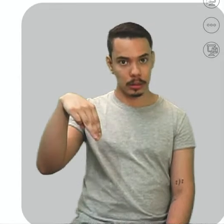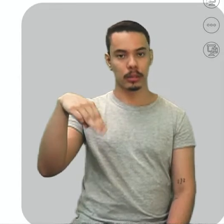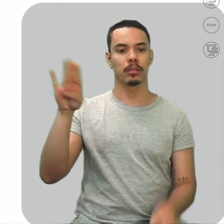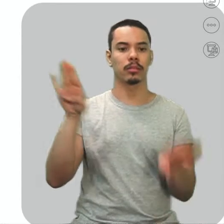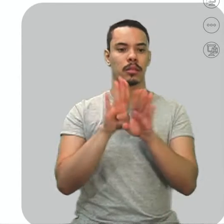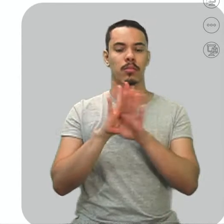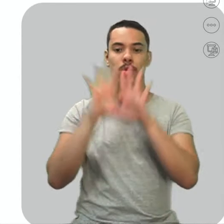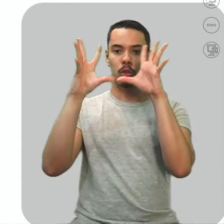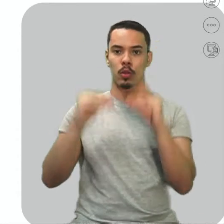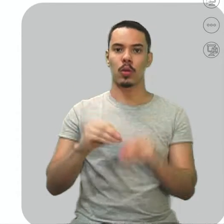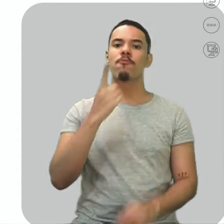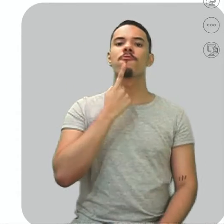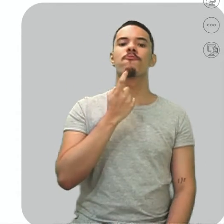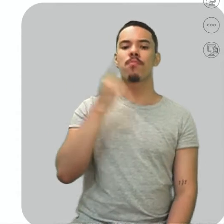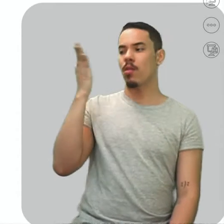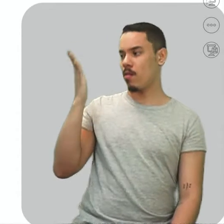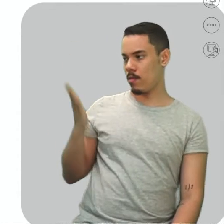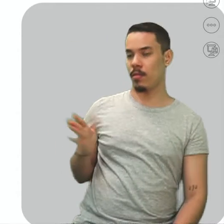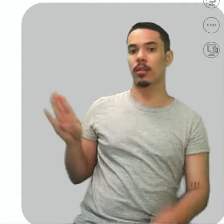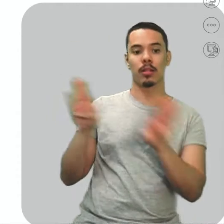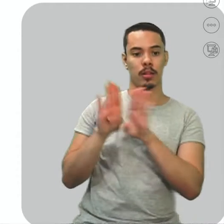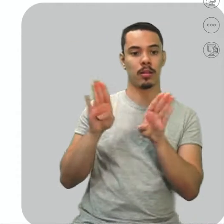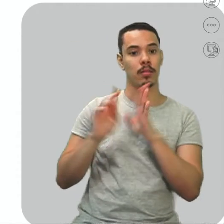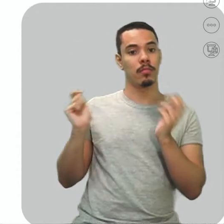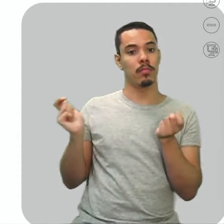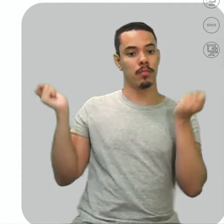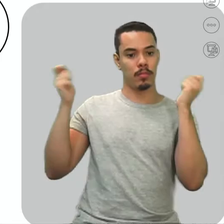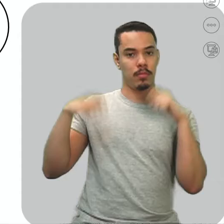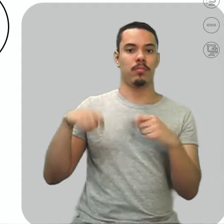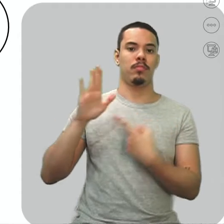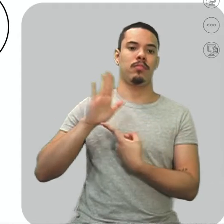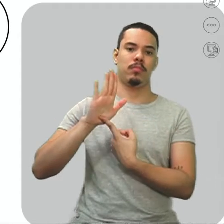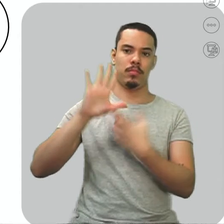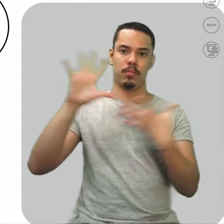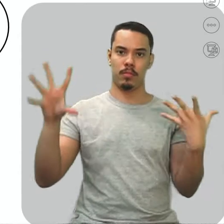pois e as sim